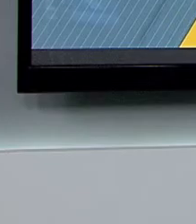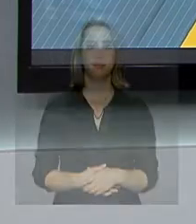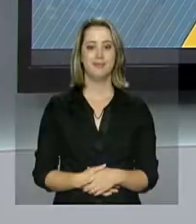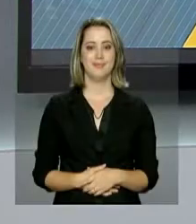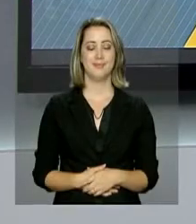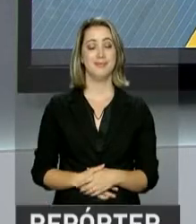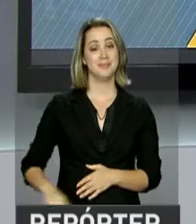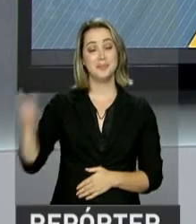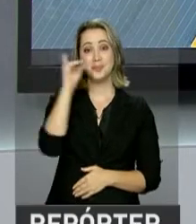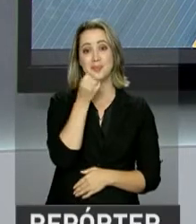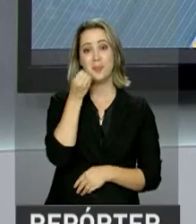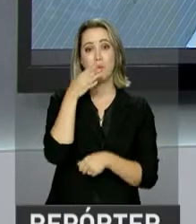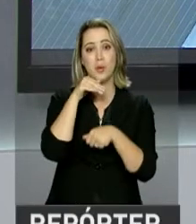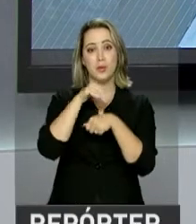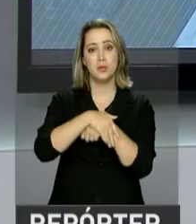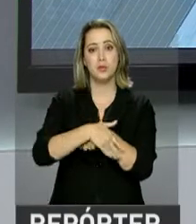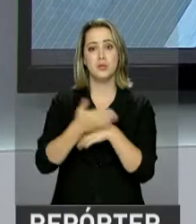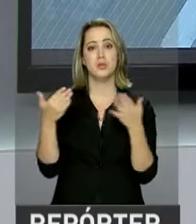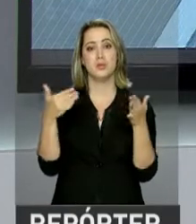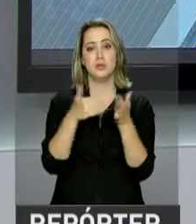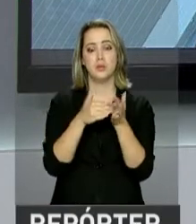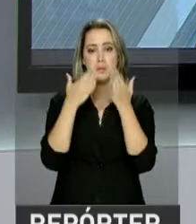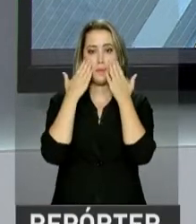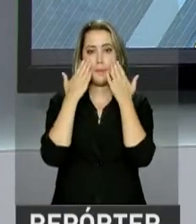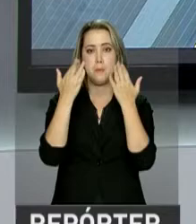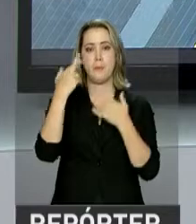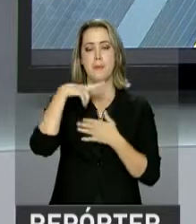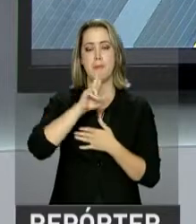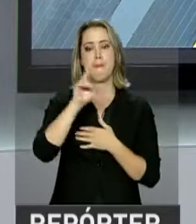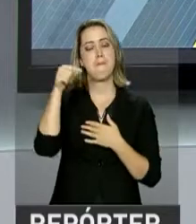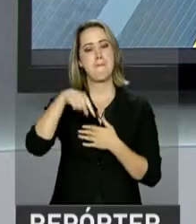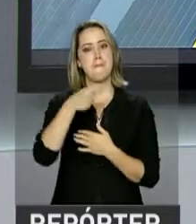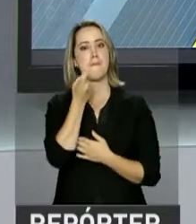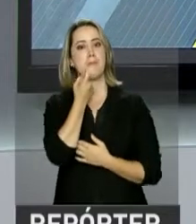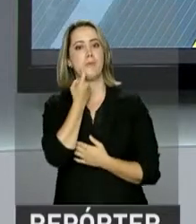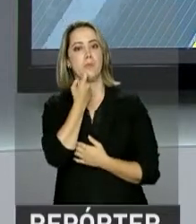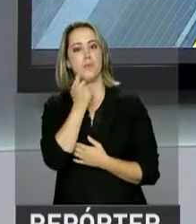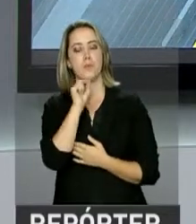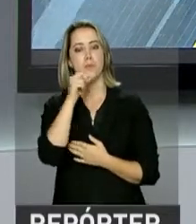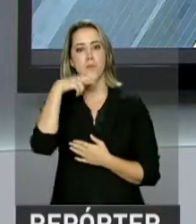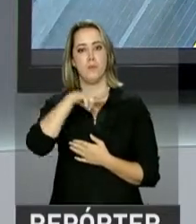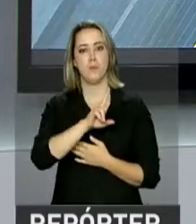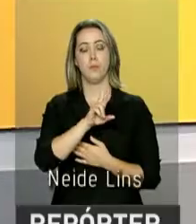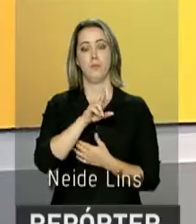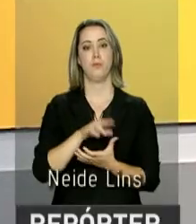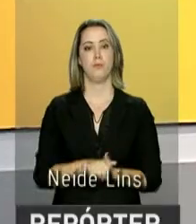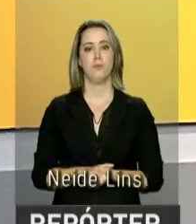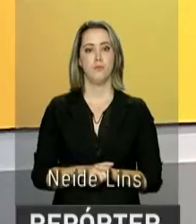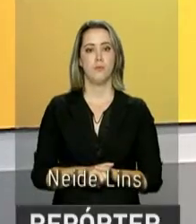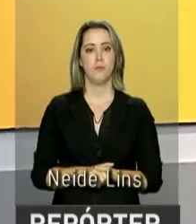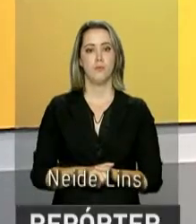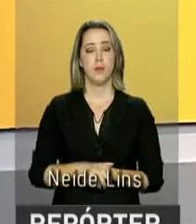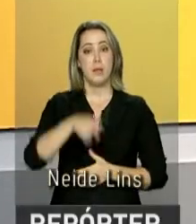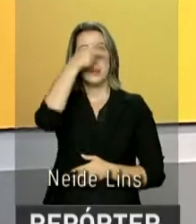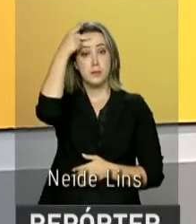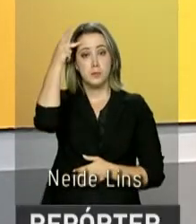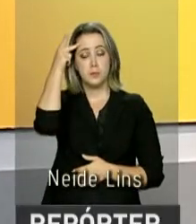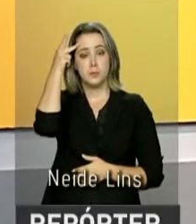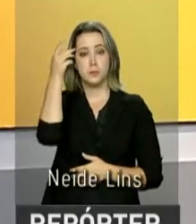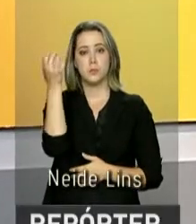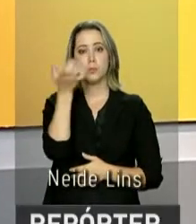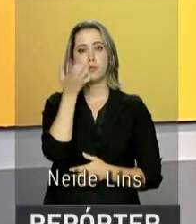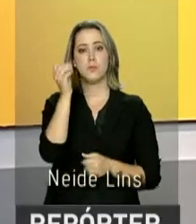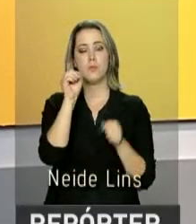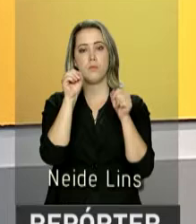olá boa noite no a última edição desta sexta-feira do repórter nbr olha os estudantes que pretendem